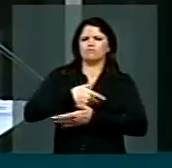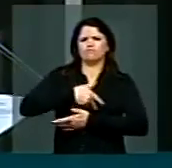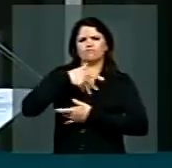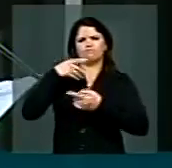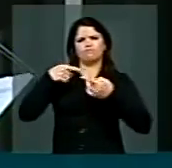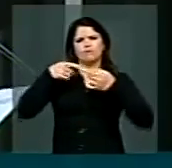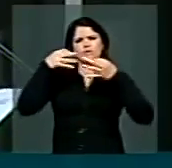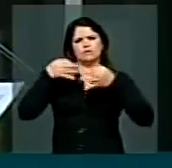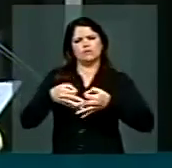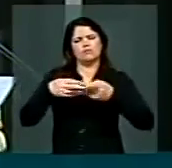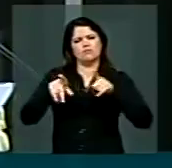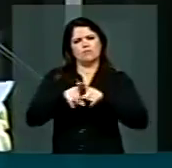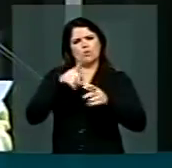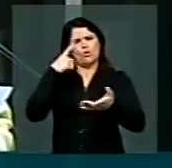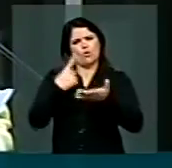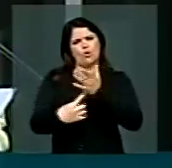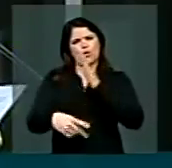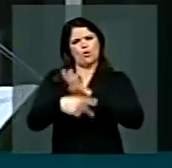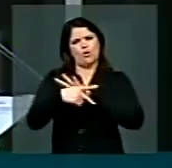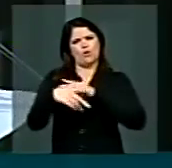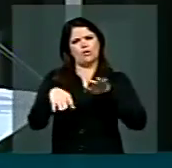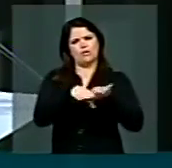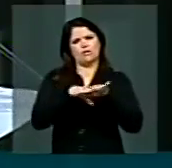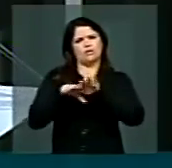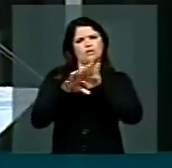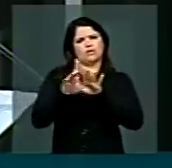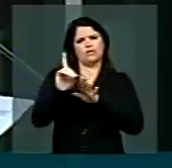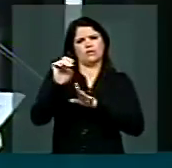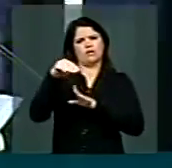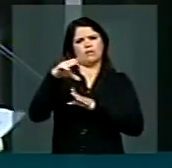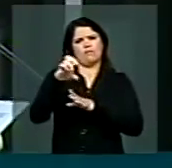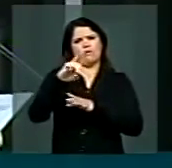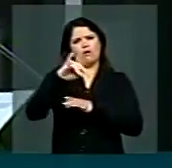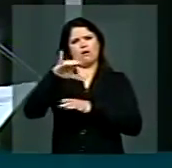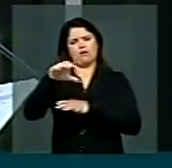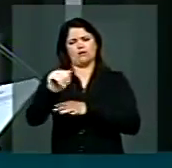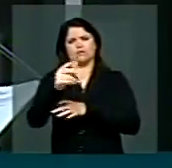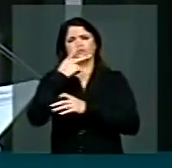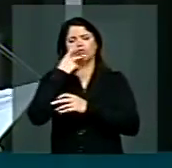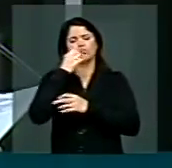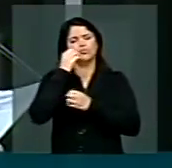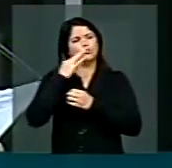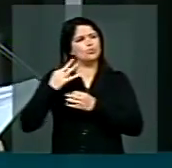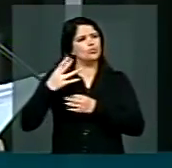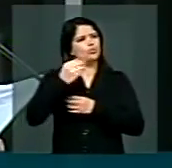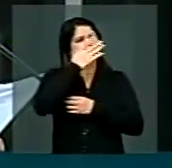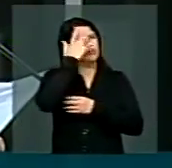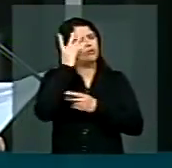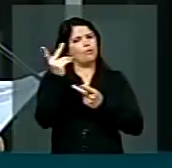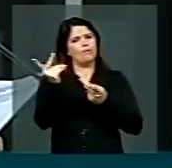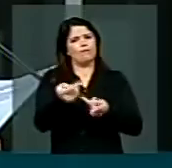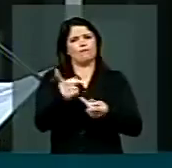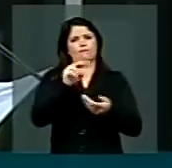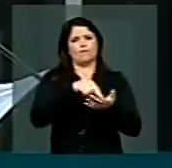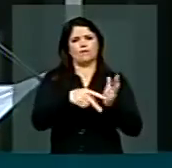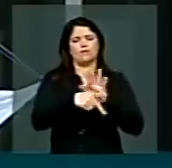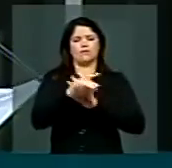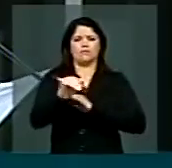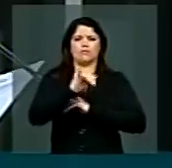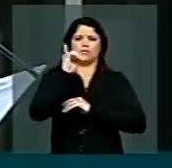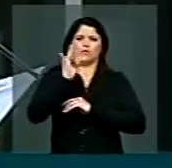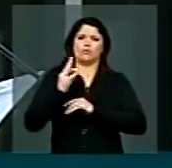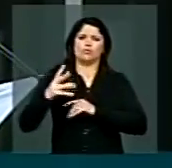honradez e de compromisso com a democracia, senhoras e senhores convidados a este importante